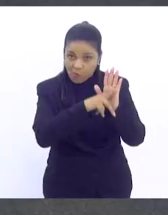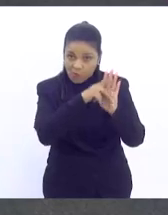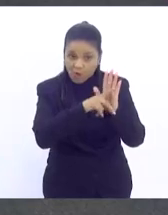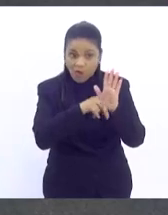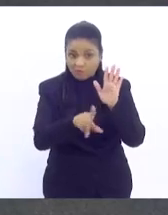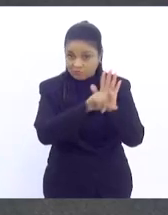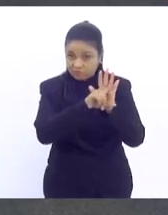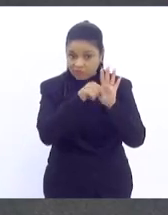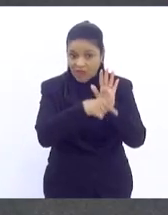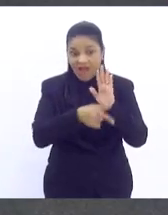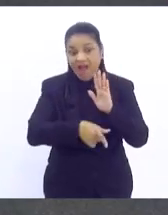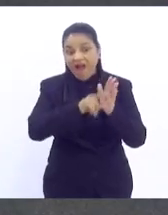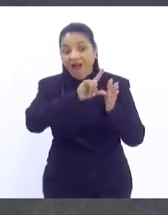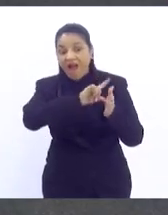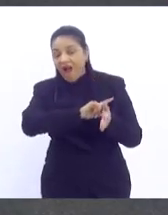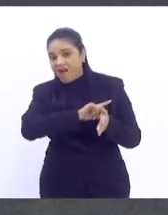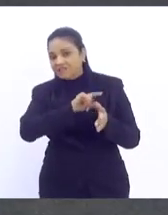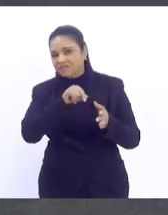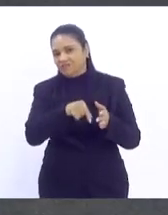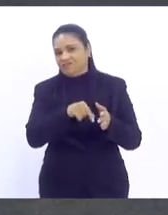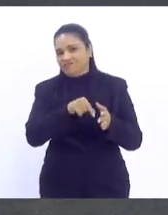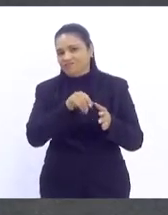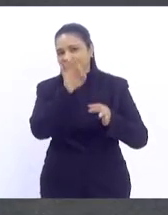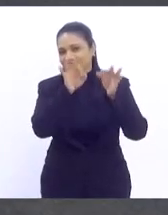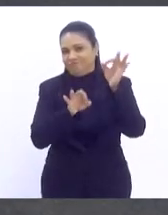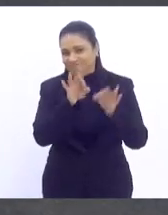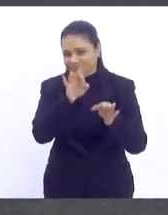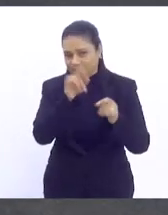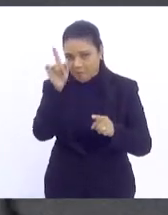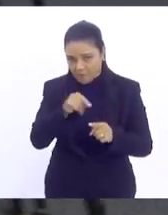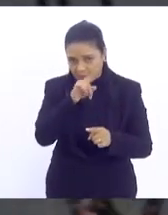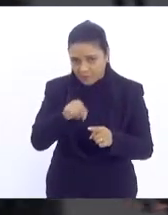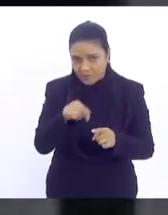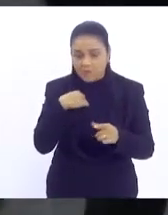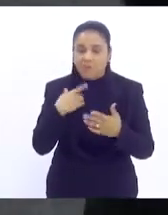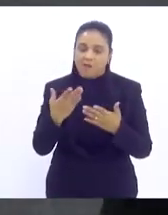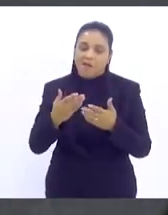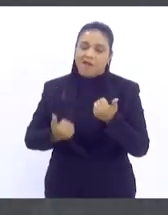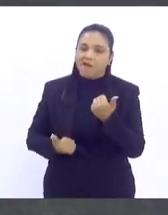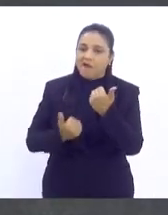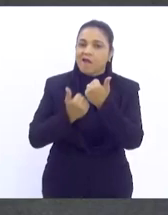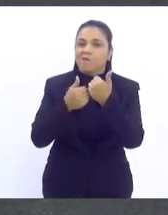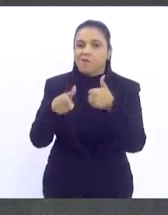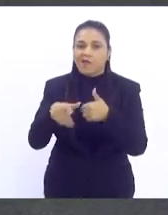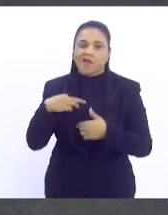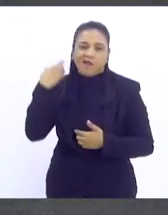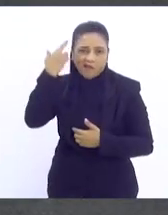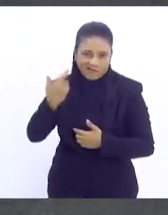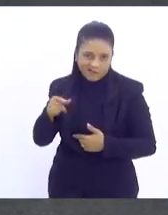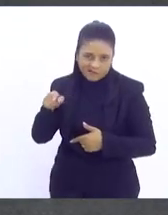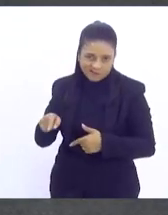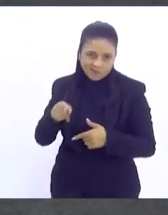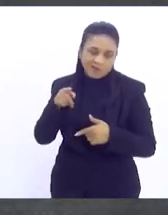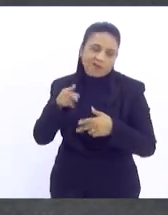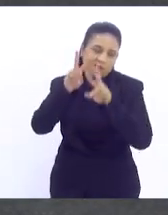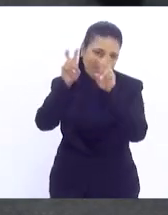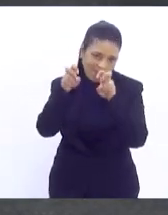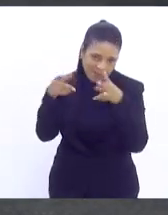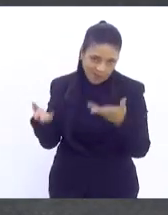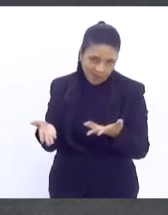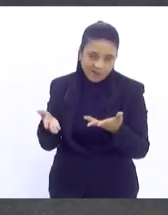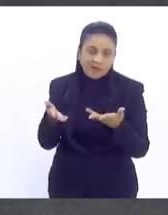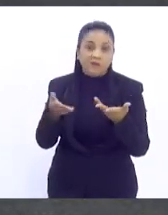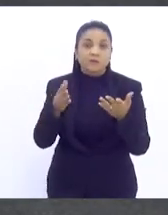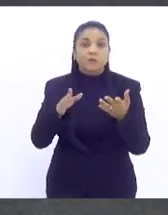dessa decisão judicial para garantir a paridade que a deputada Renata Souza levantou Mas a partir do momento dessa decisão